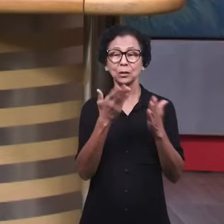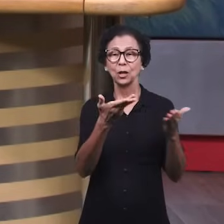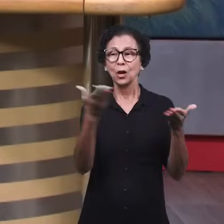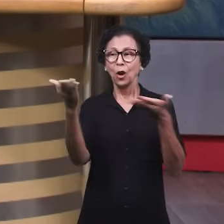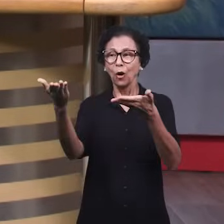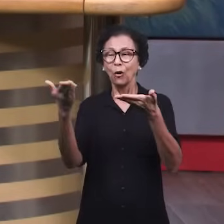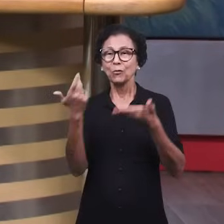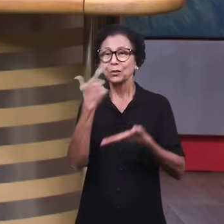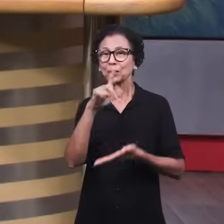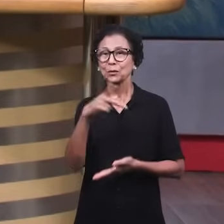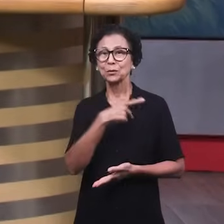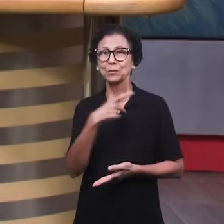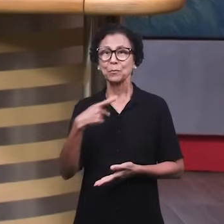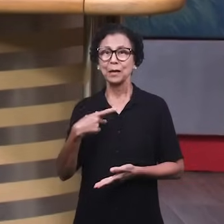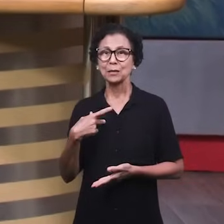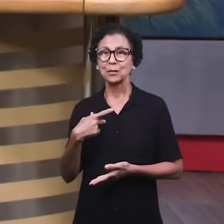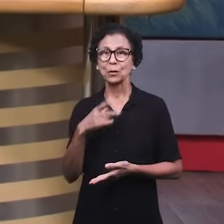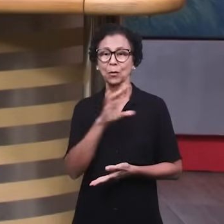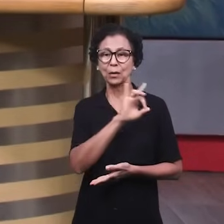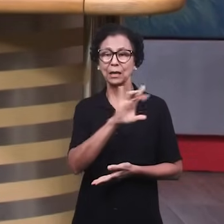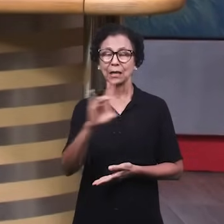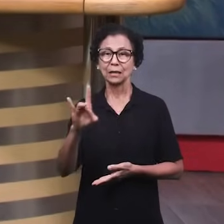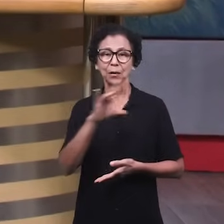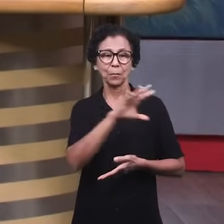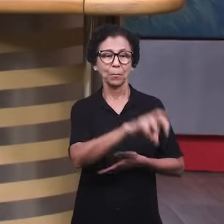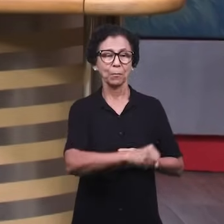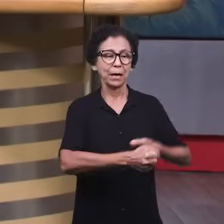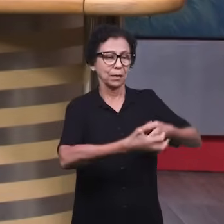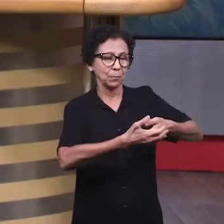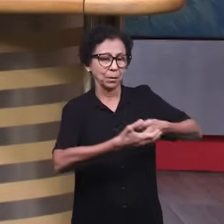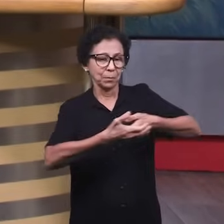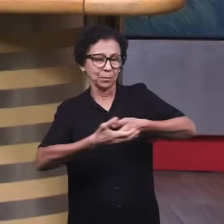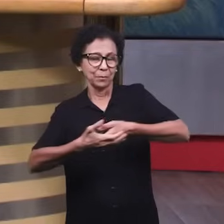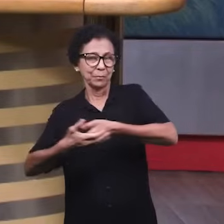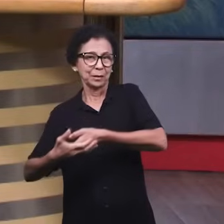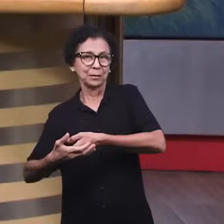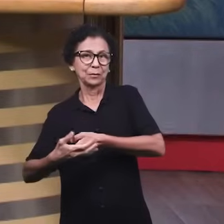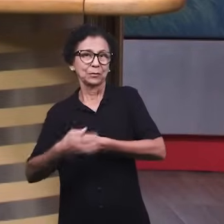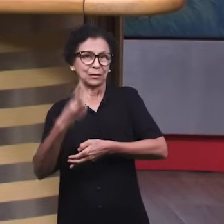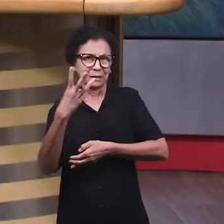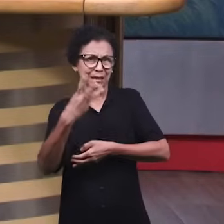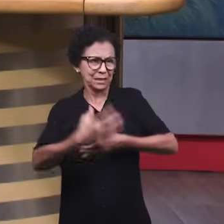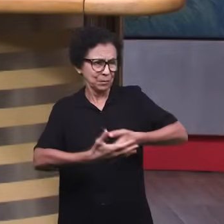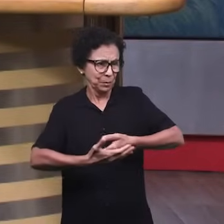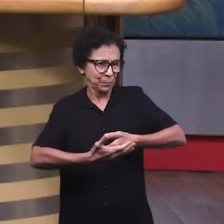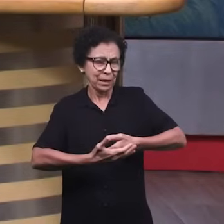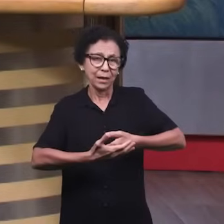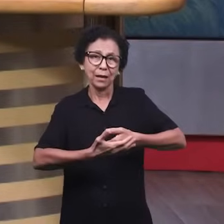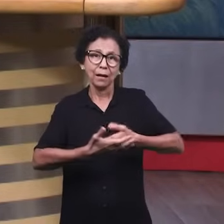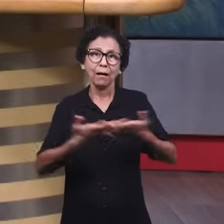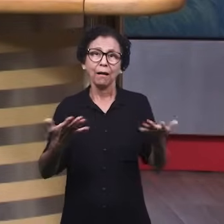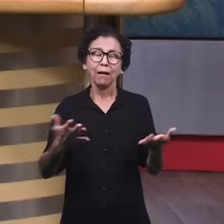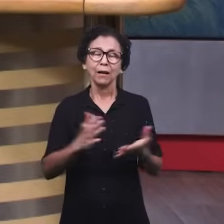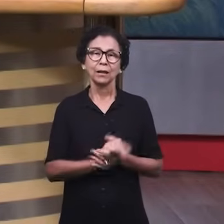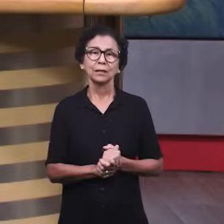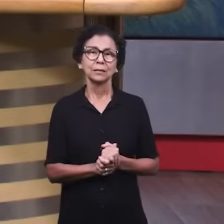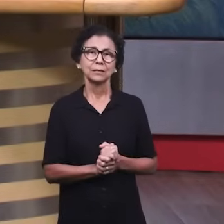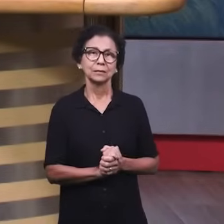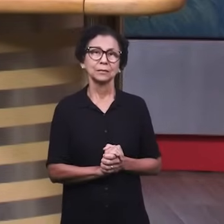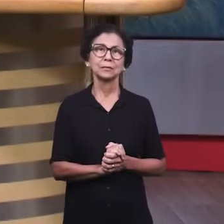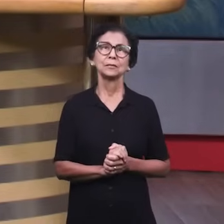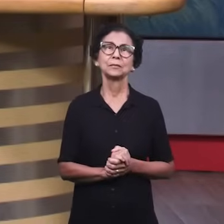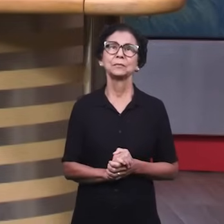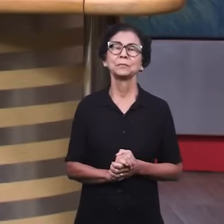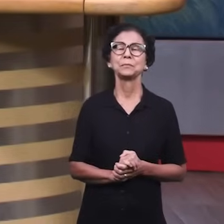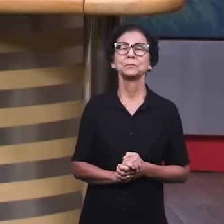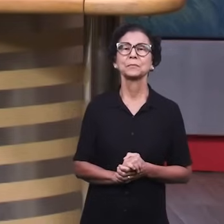um outro companheiro que aí cada um consagra a criança se me perd se me permite Josias na condução do culto nós estamos